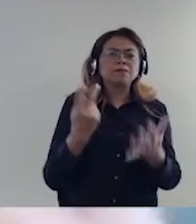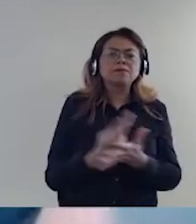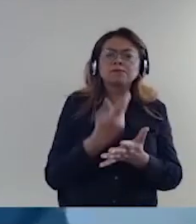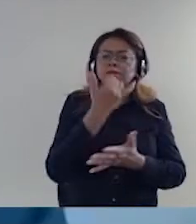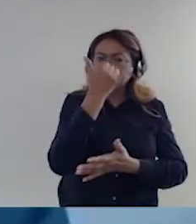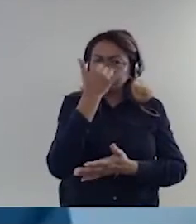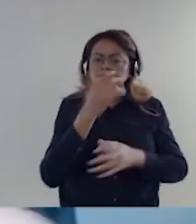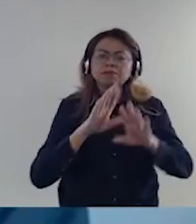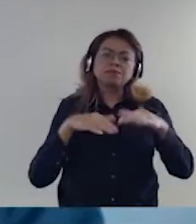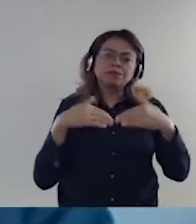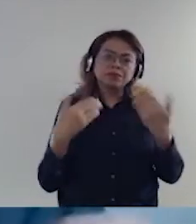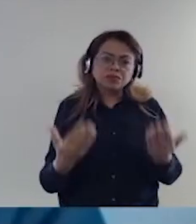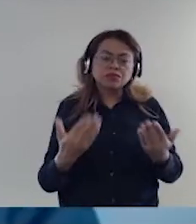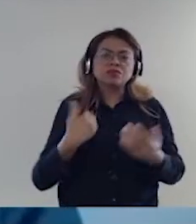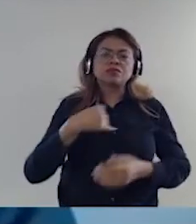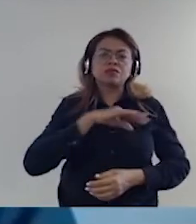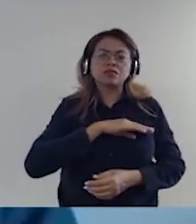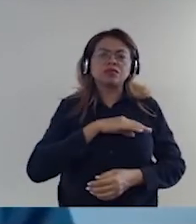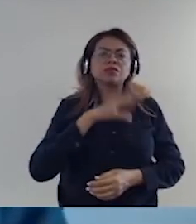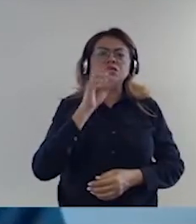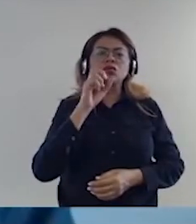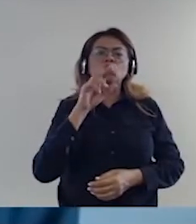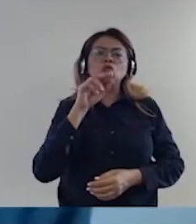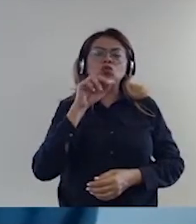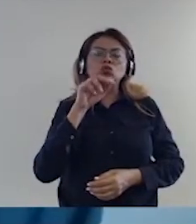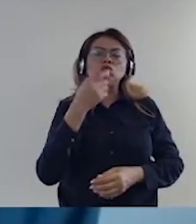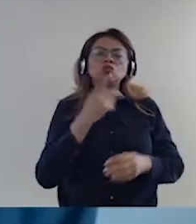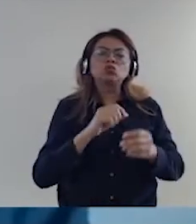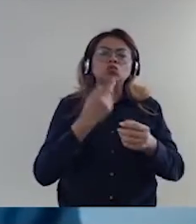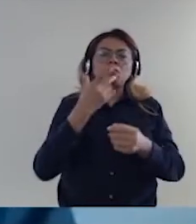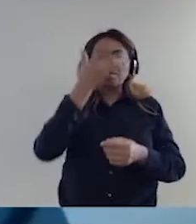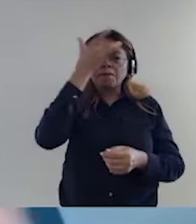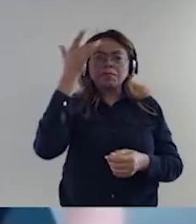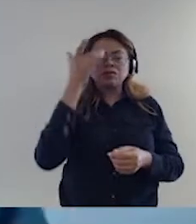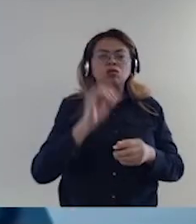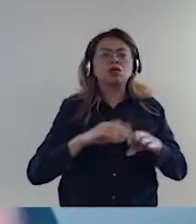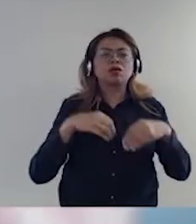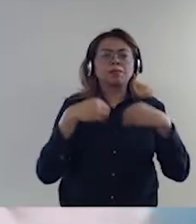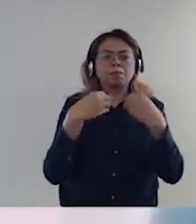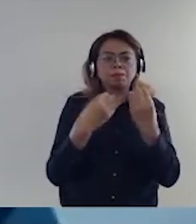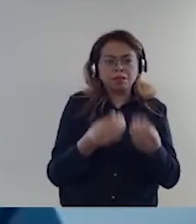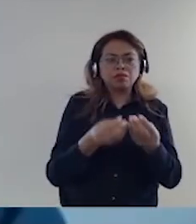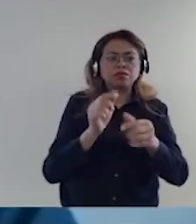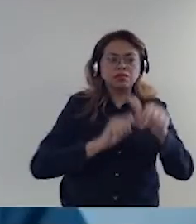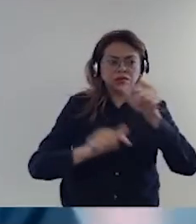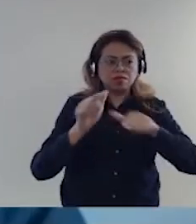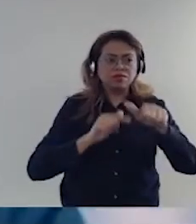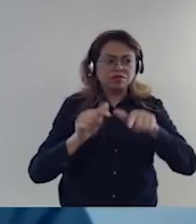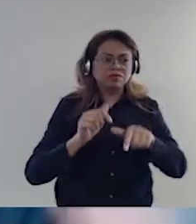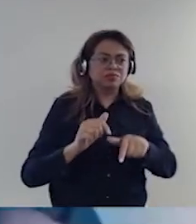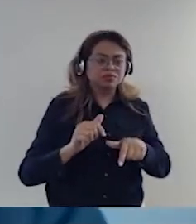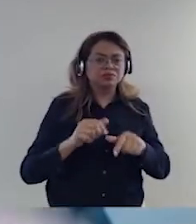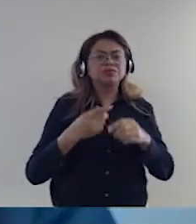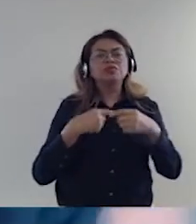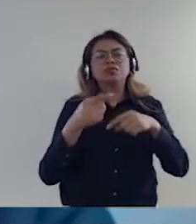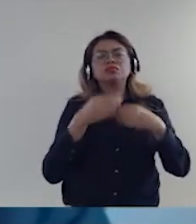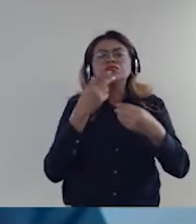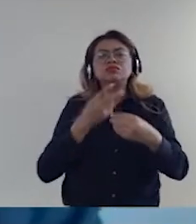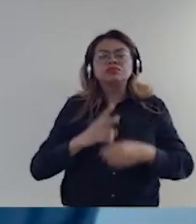do fornecedor fidelizar os seus clientes fizeram com que muitos fornecedores